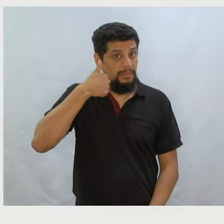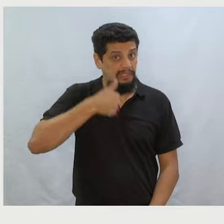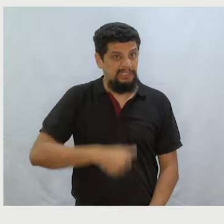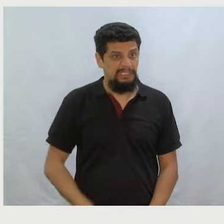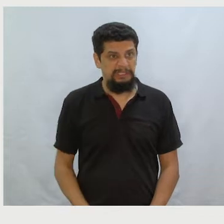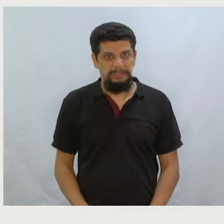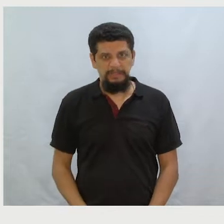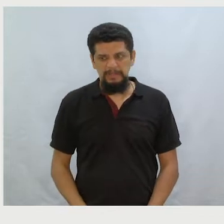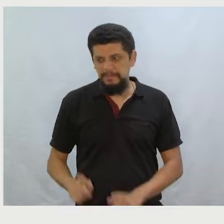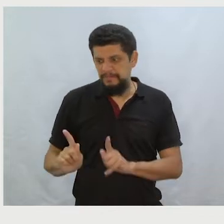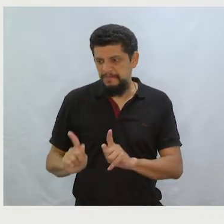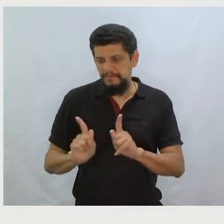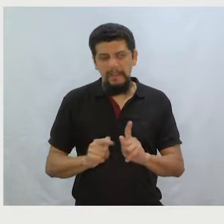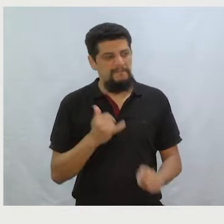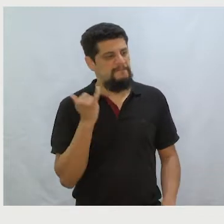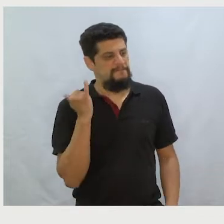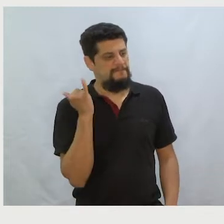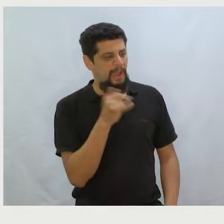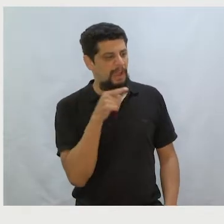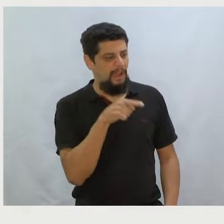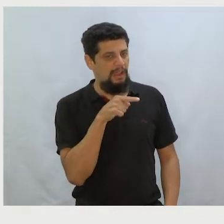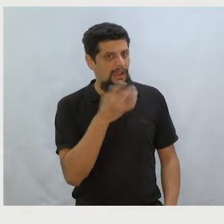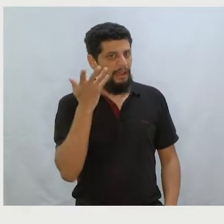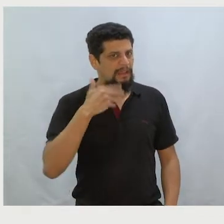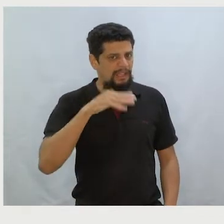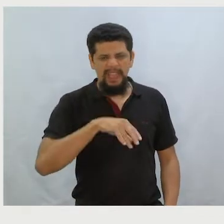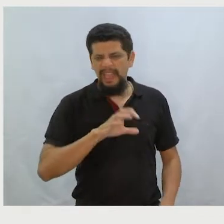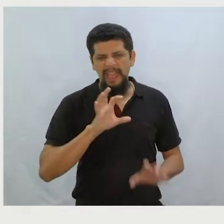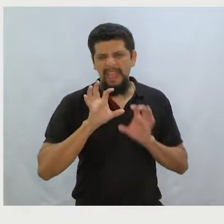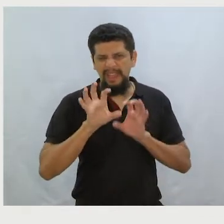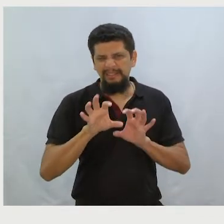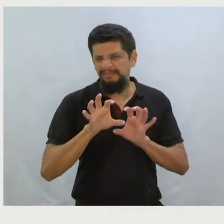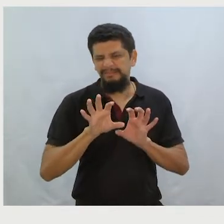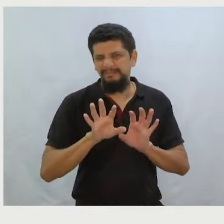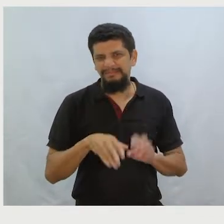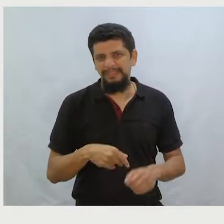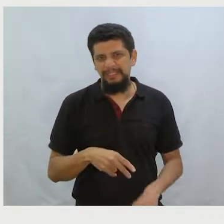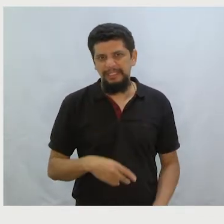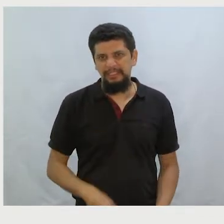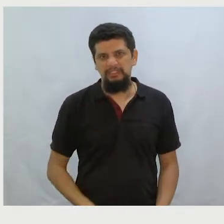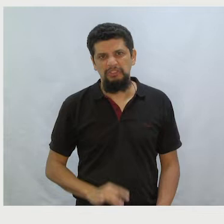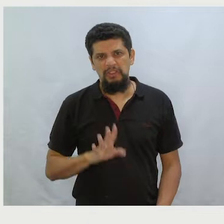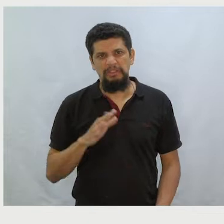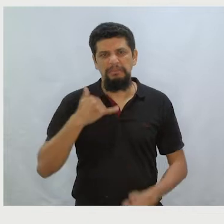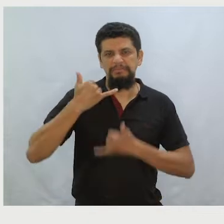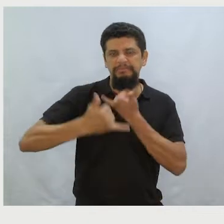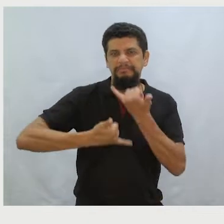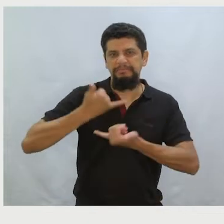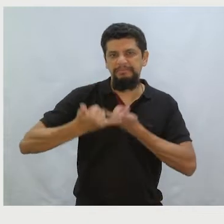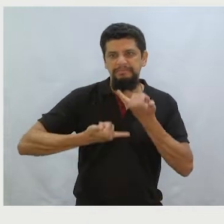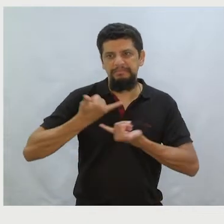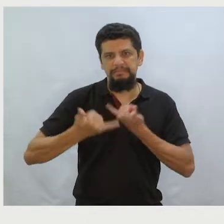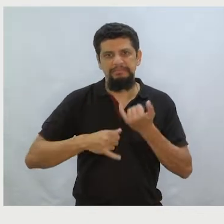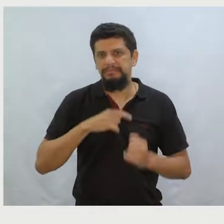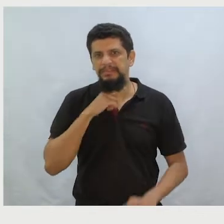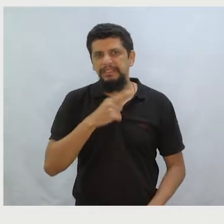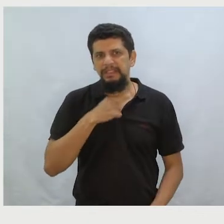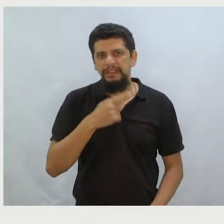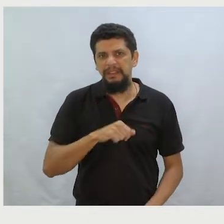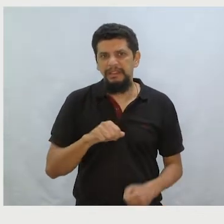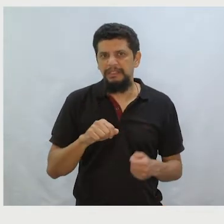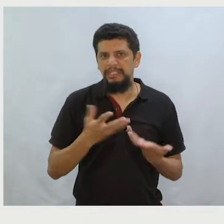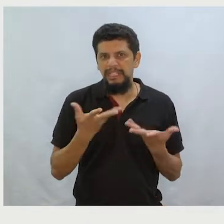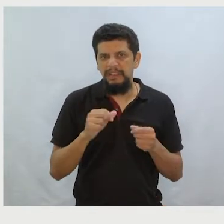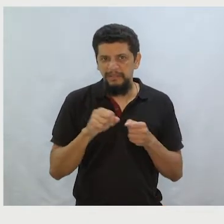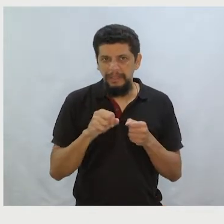vizinho que veio atrás dele falou para ele que criança é assim mesmo e que a gente estava só se divertindo e que ninguém fez